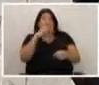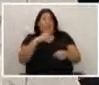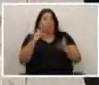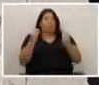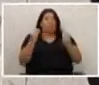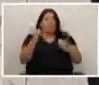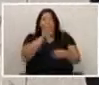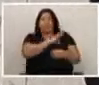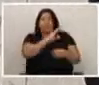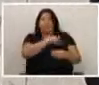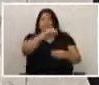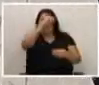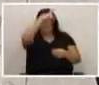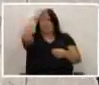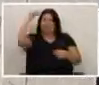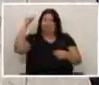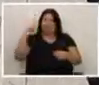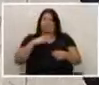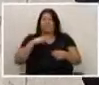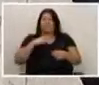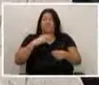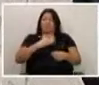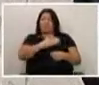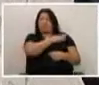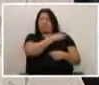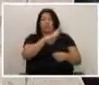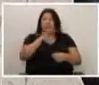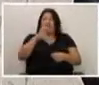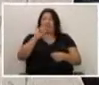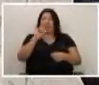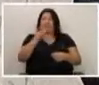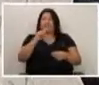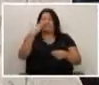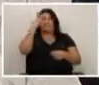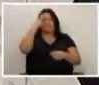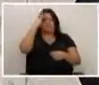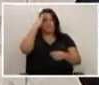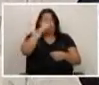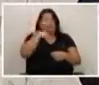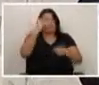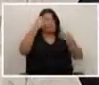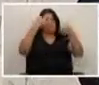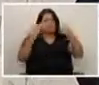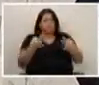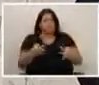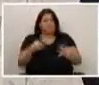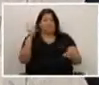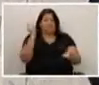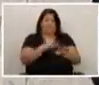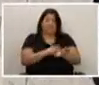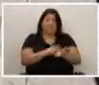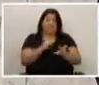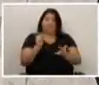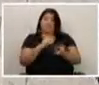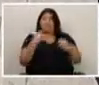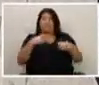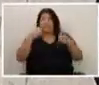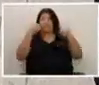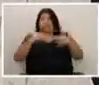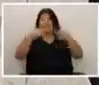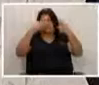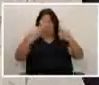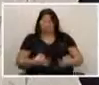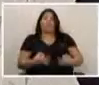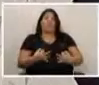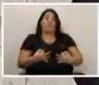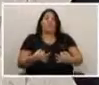militares, vários policiais, os civis, o rei, o coronel Camilo, o Reis, e sabem que a gente falar um tipo dessa coisa sem ser verdade só valoriza o crime organizado.